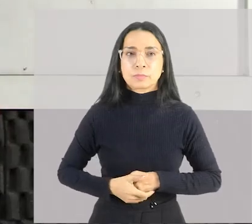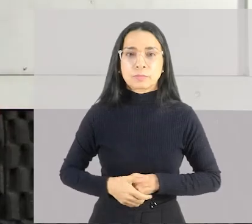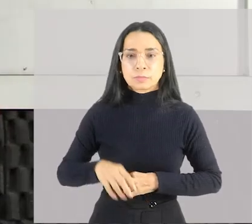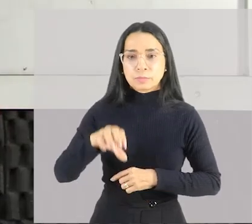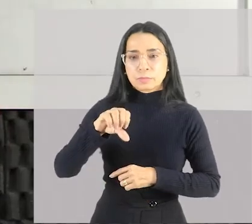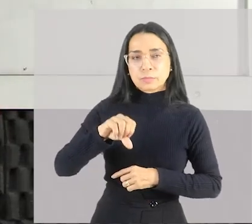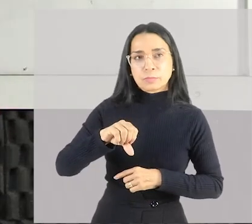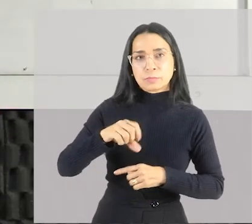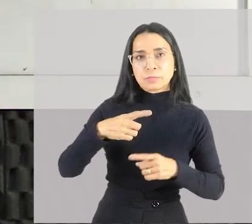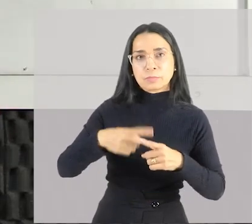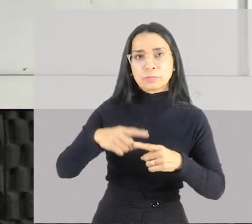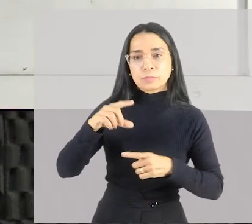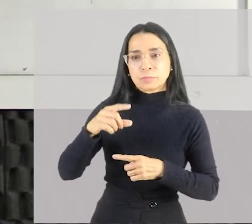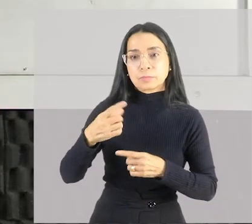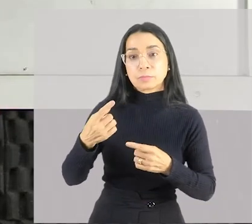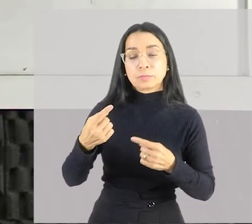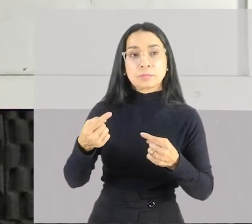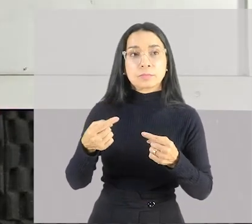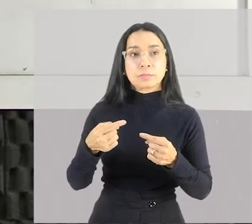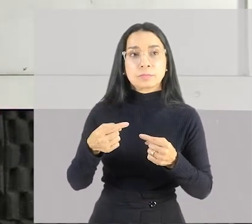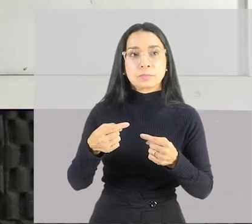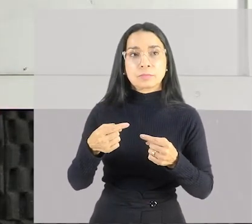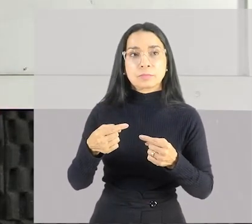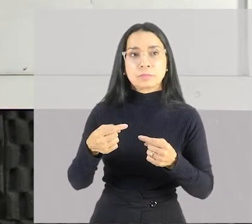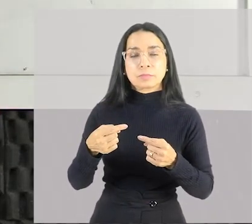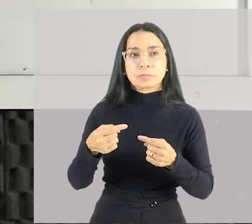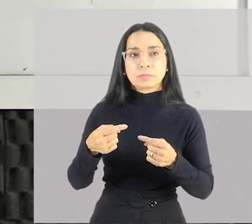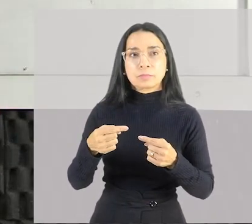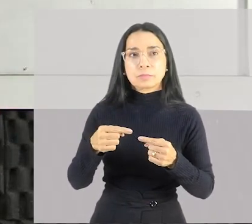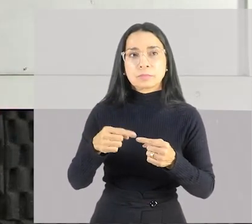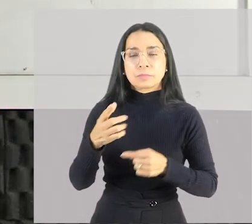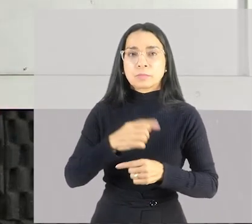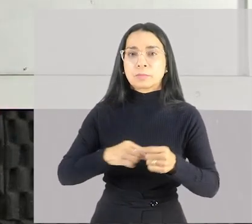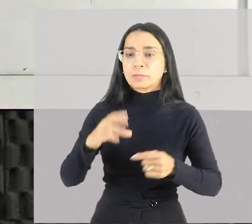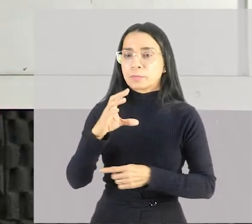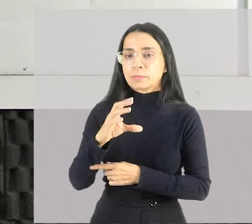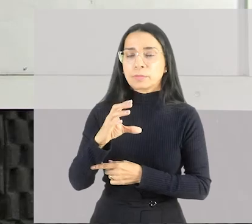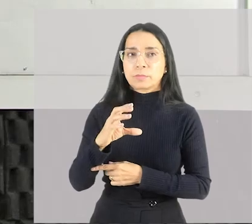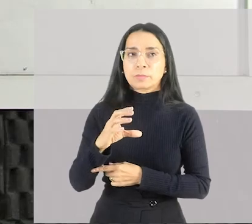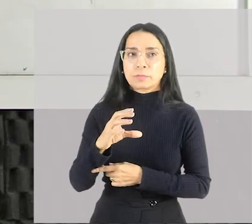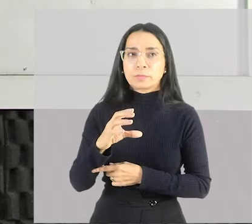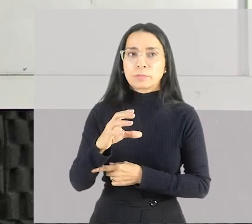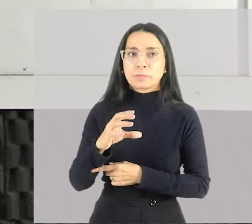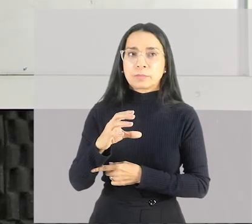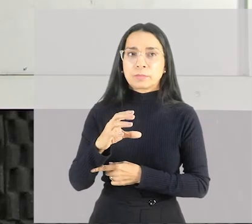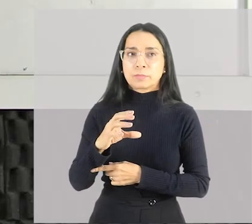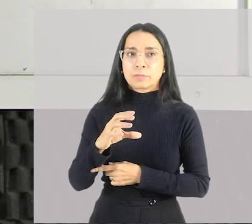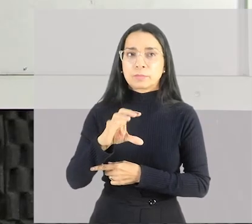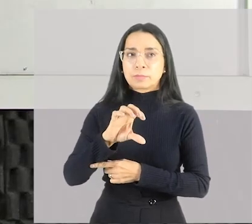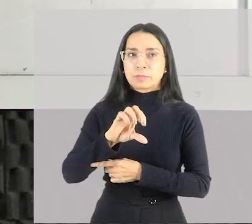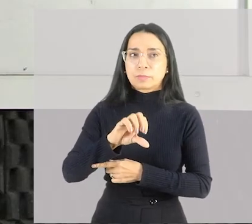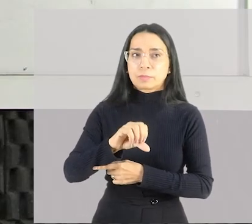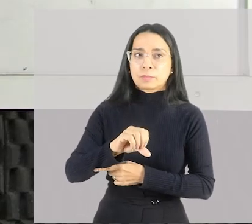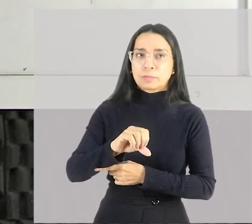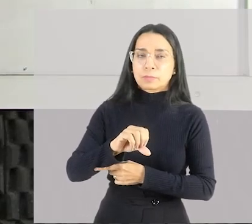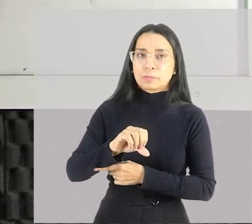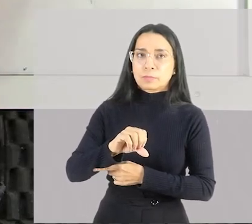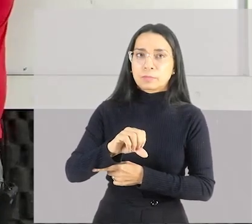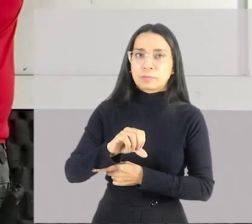vezes a combinação aqui de 10 para 5 vai ficar 9